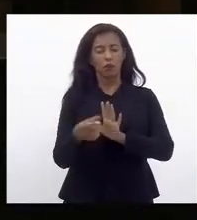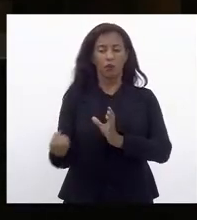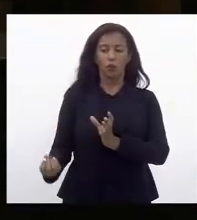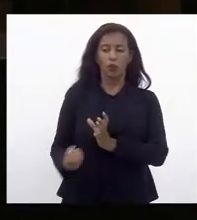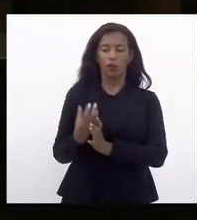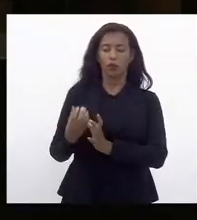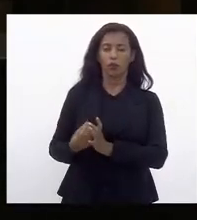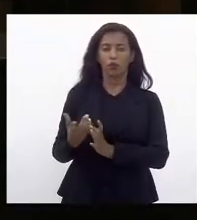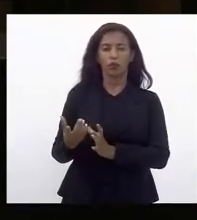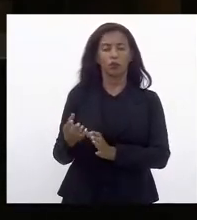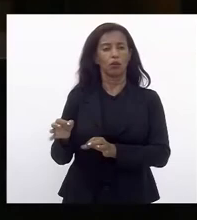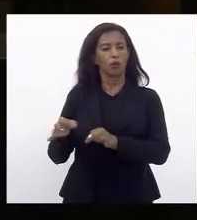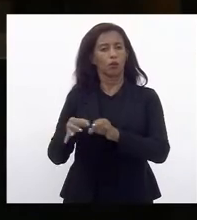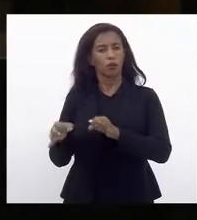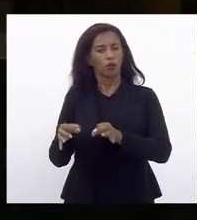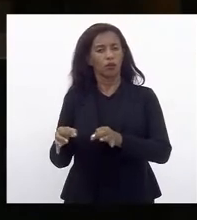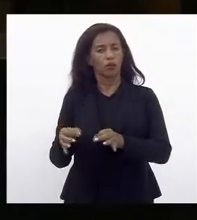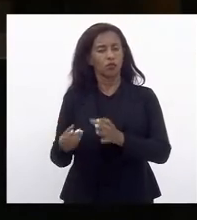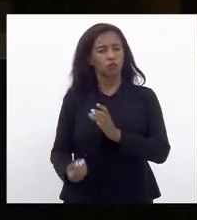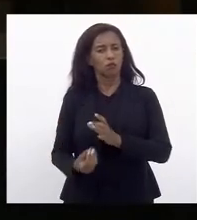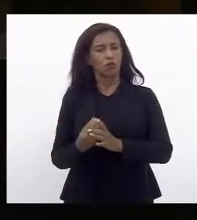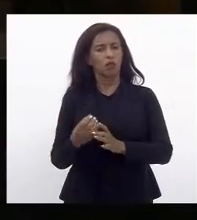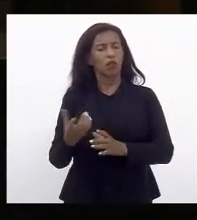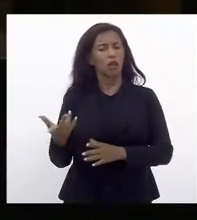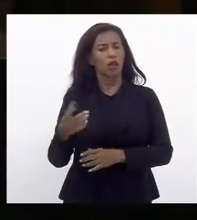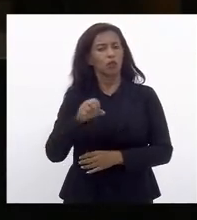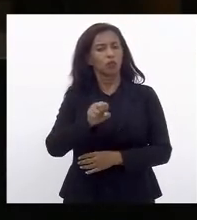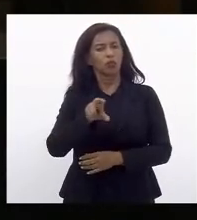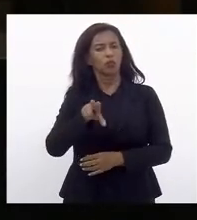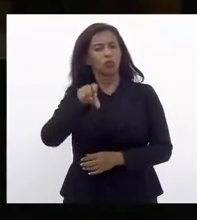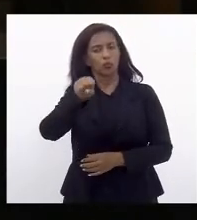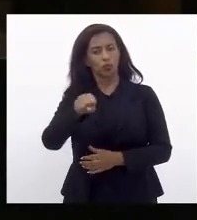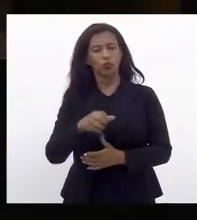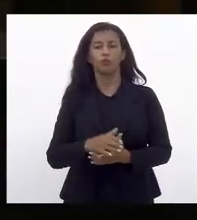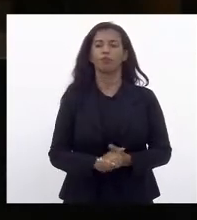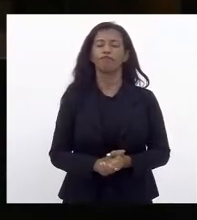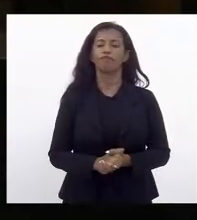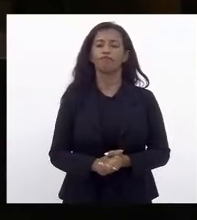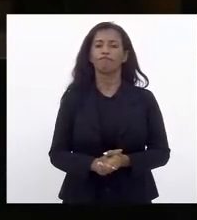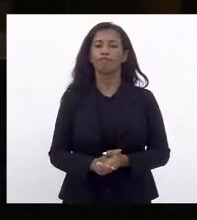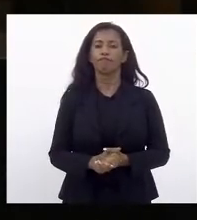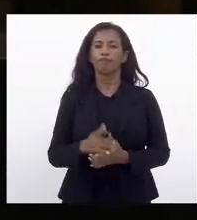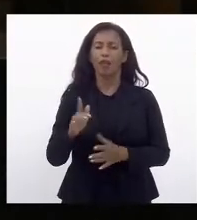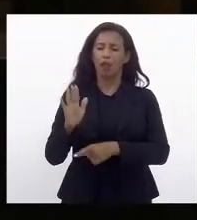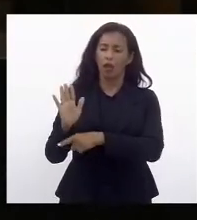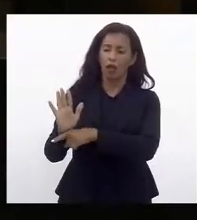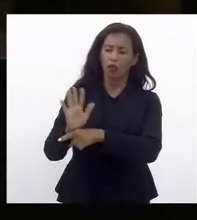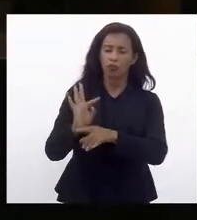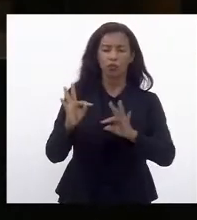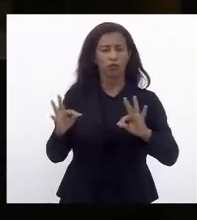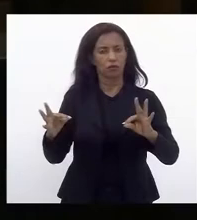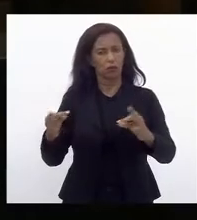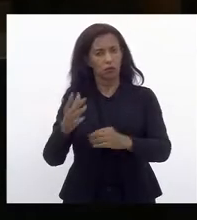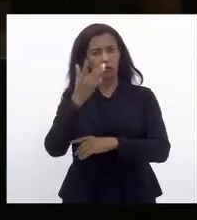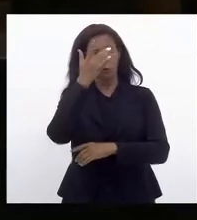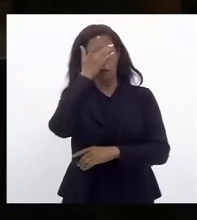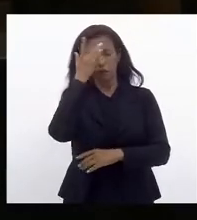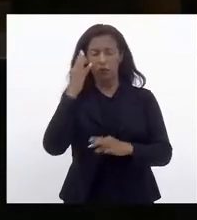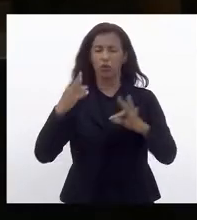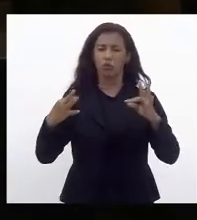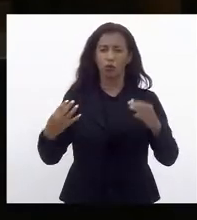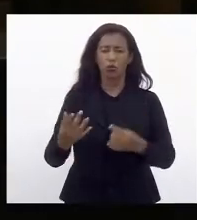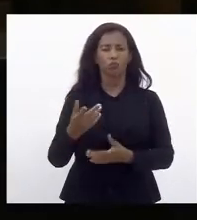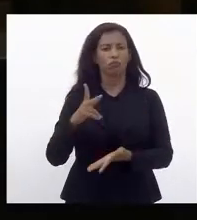um projeto que criasse exatamente o Sistema Único de Saúde. Universal, atender a todo mundo, deixar todo